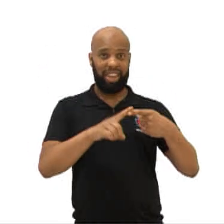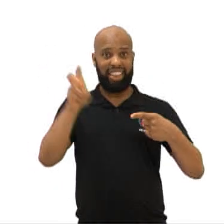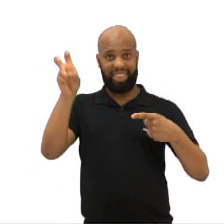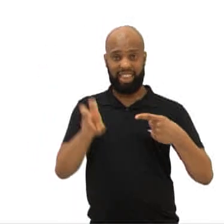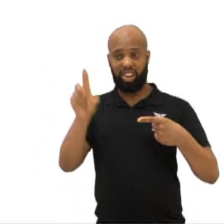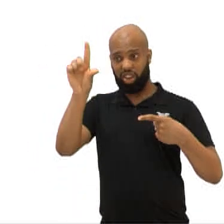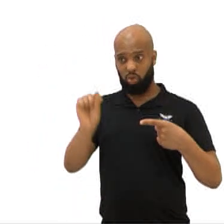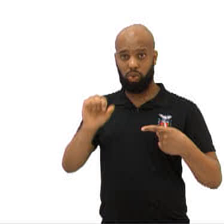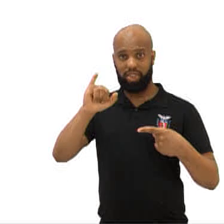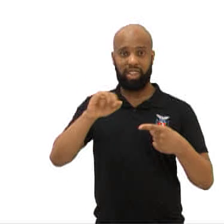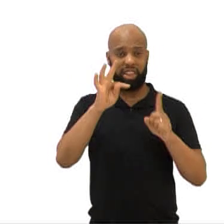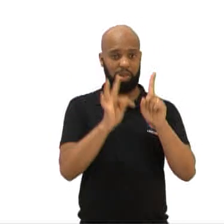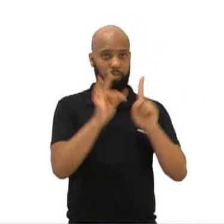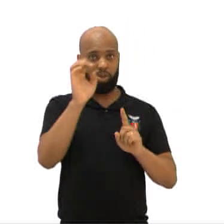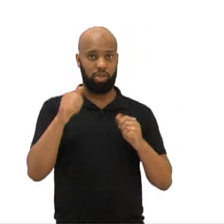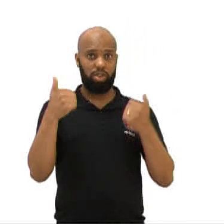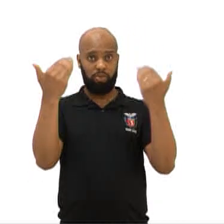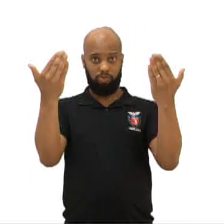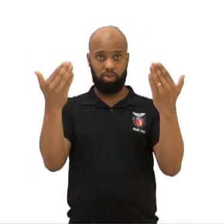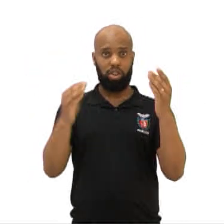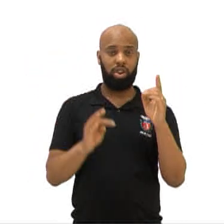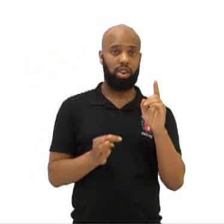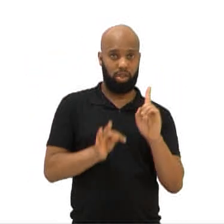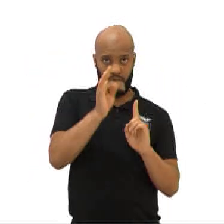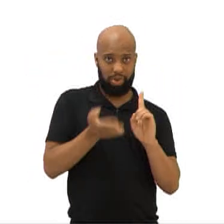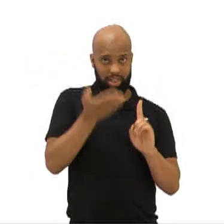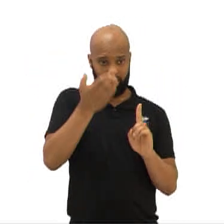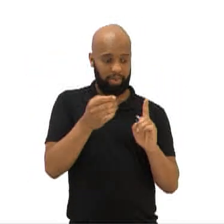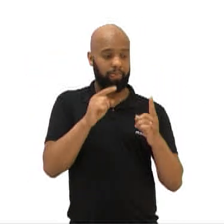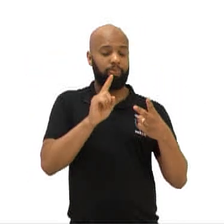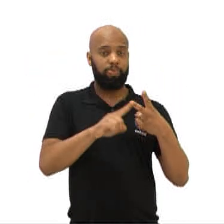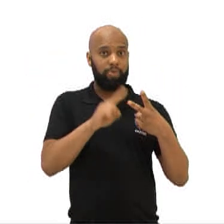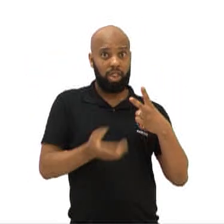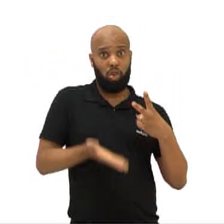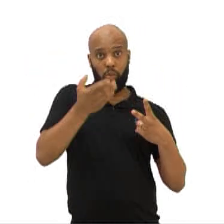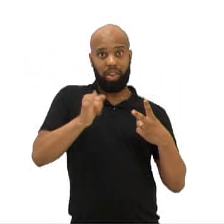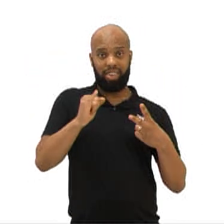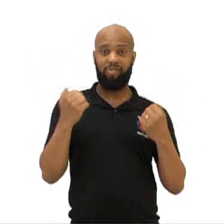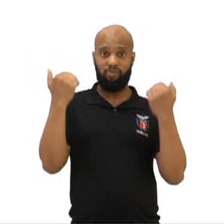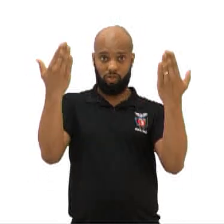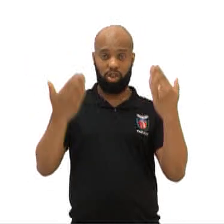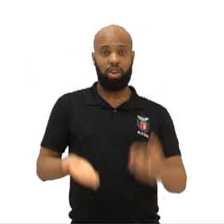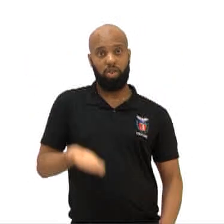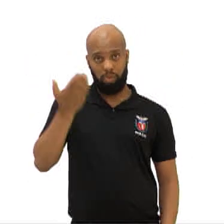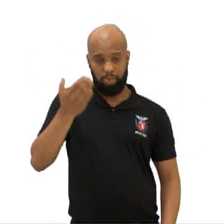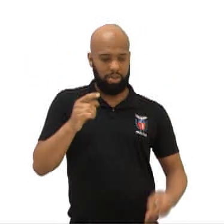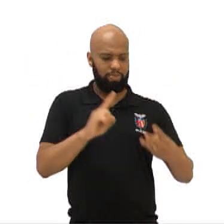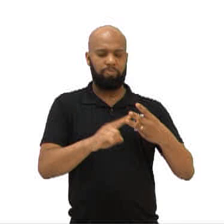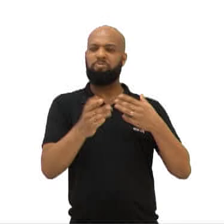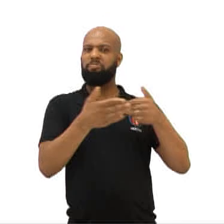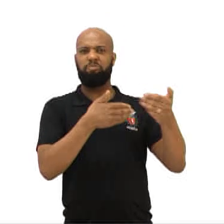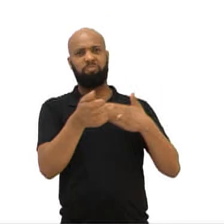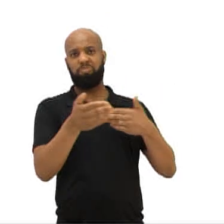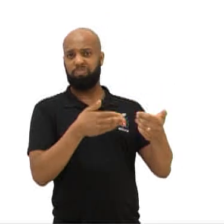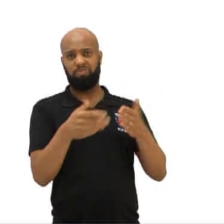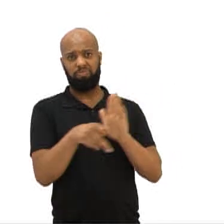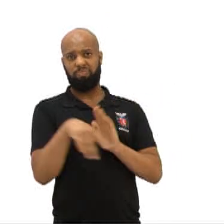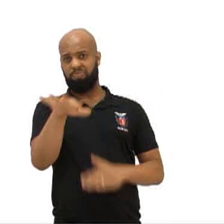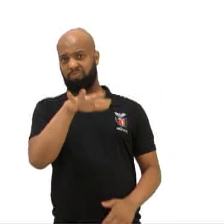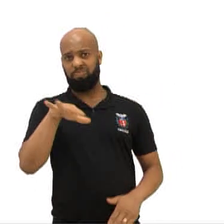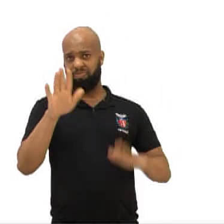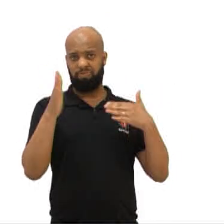do ambiente aumentar. B, aumenta se a temperatura do ambiente aumentar. C, não depende do ambiente para